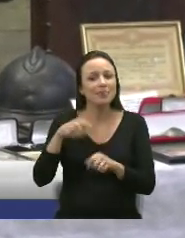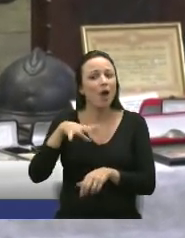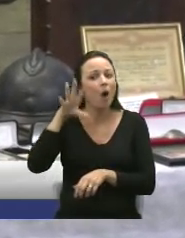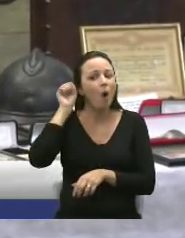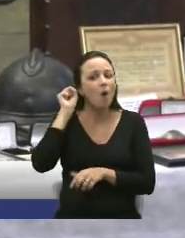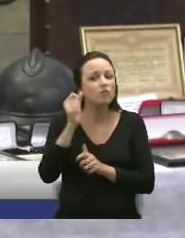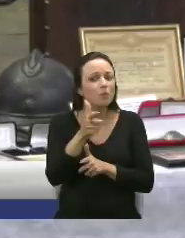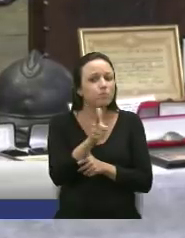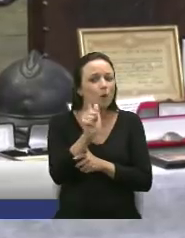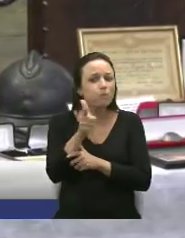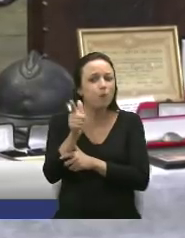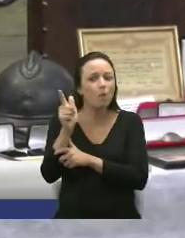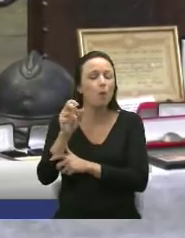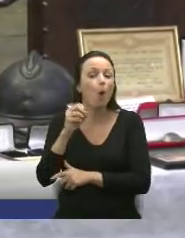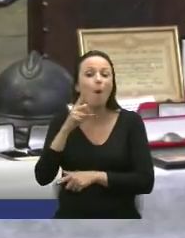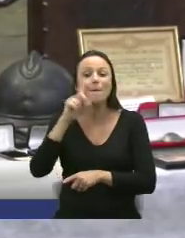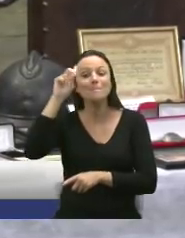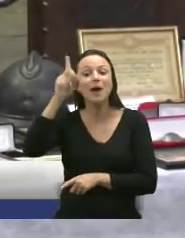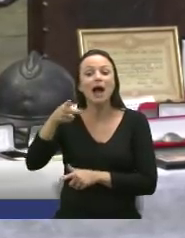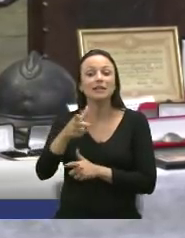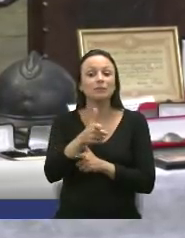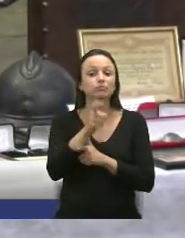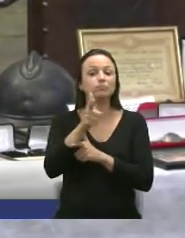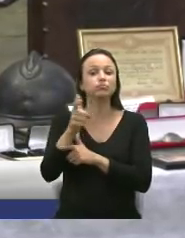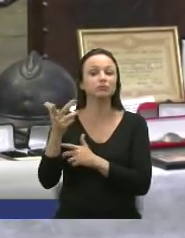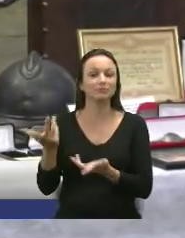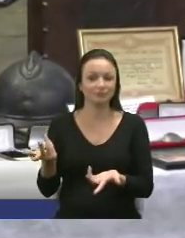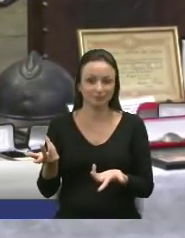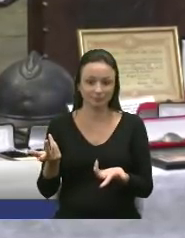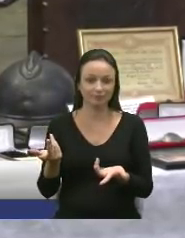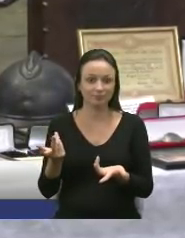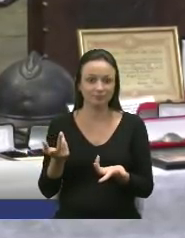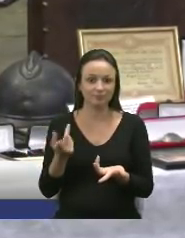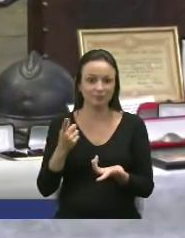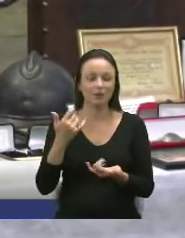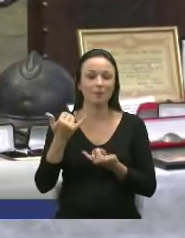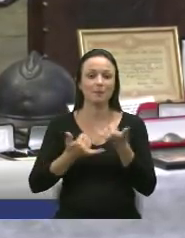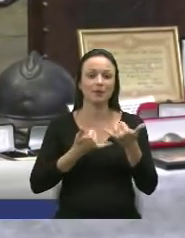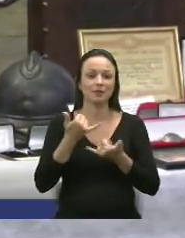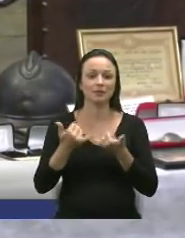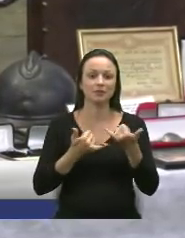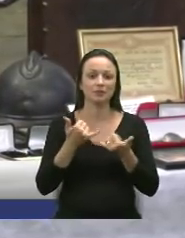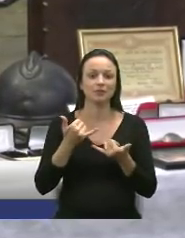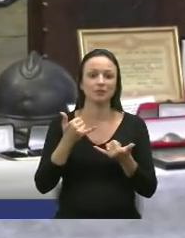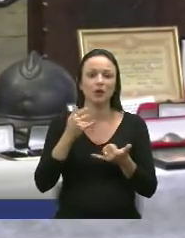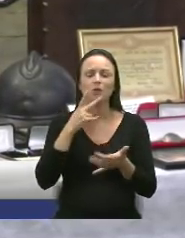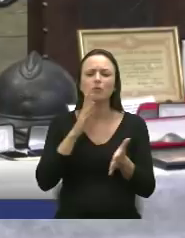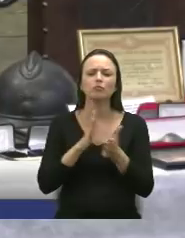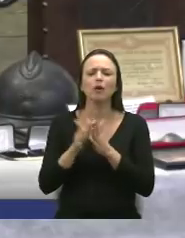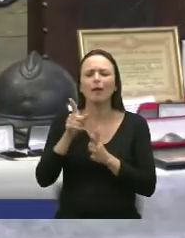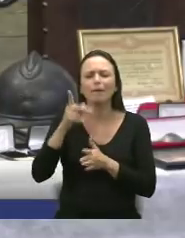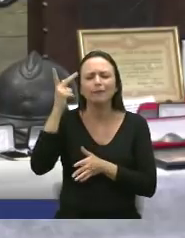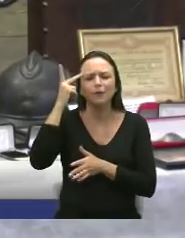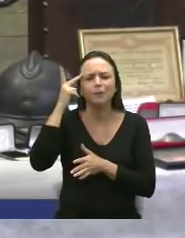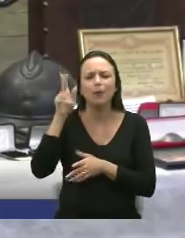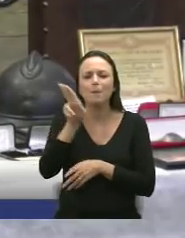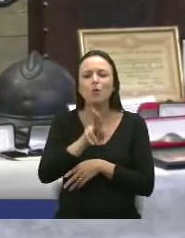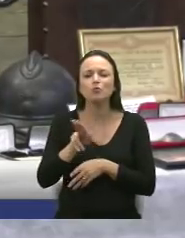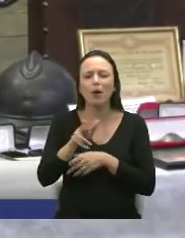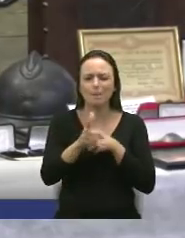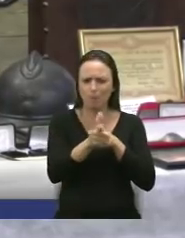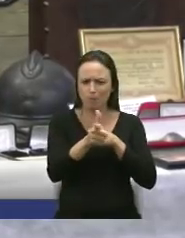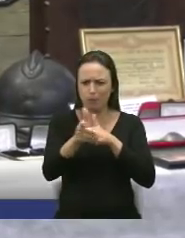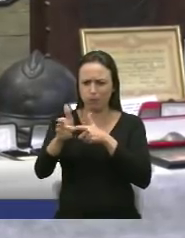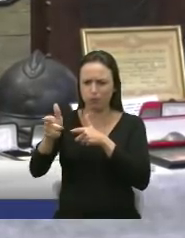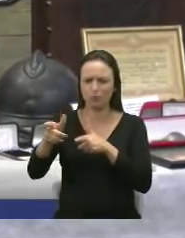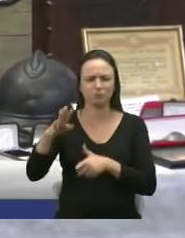damos ordens de tiro. Pensando nisso é que vem uma brincadeira de criança. Um subterfúgio de São Paulo para usar a metralhadora. Um